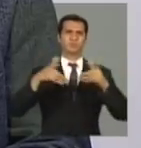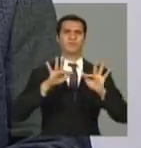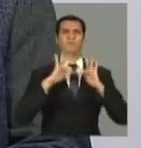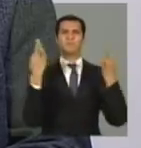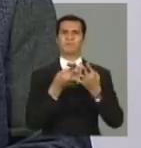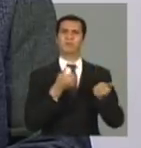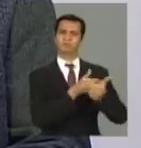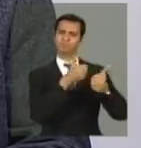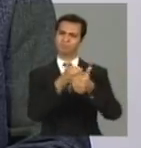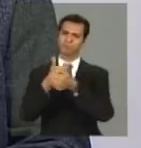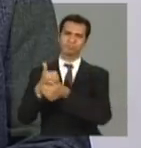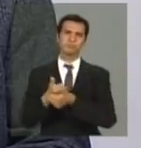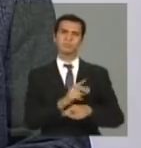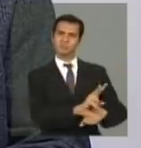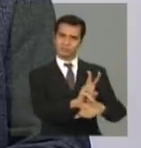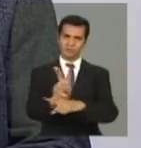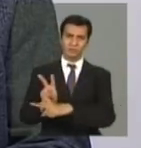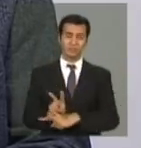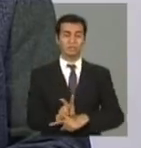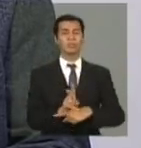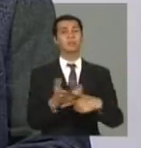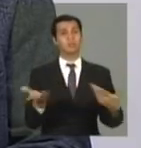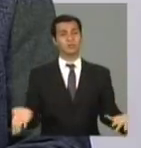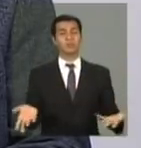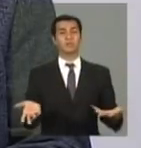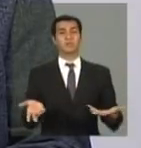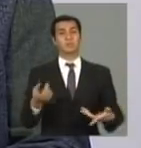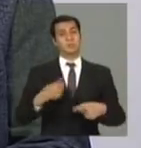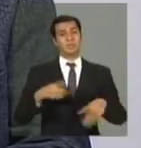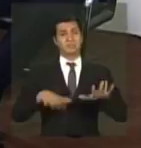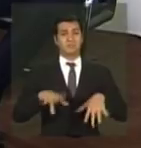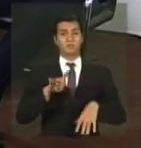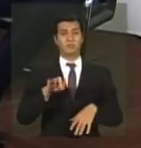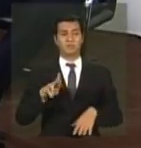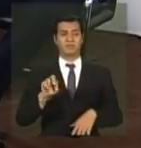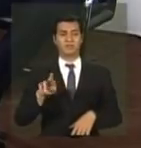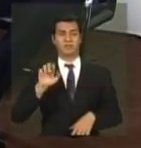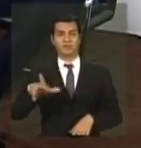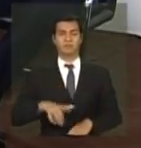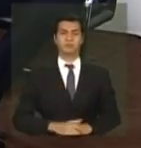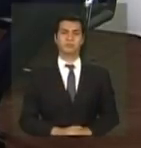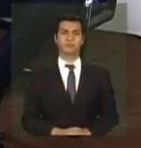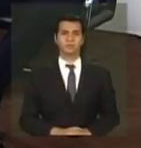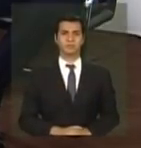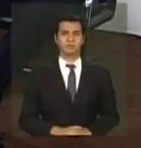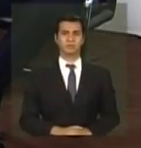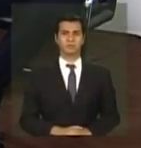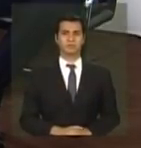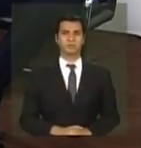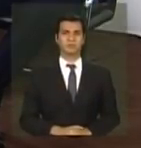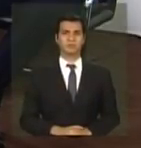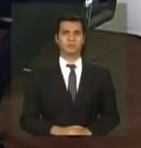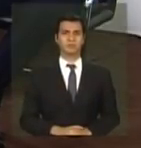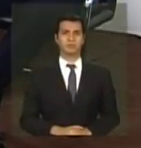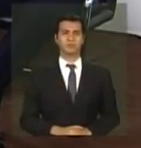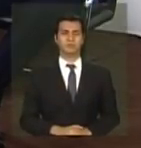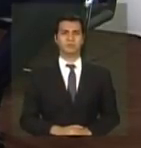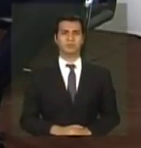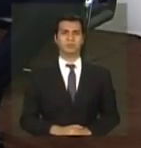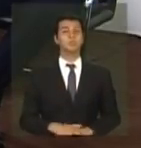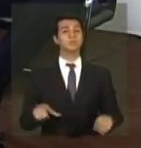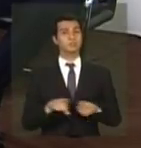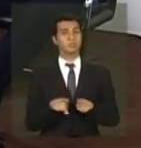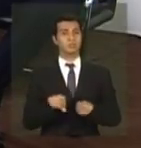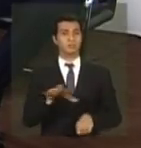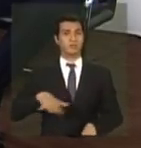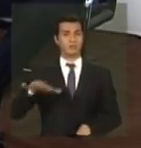possivelmente podem estar em situação de vulnerabilidade, né? E como mensagem da área de educação, que eu acho que é importante a gente